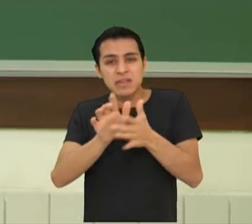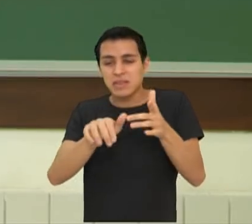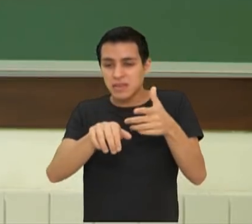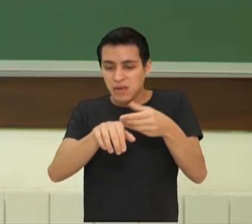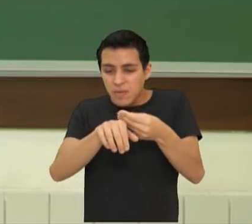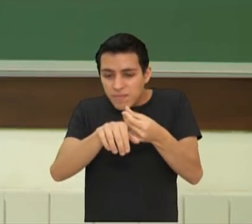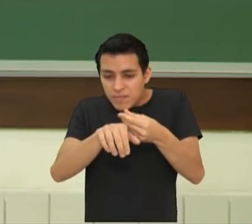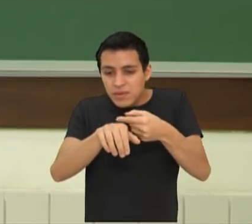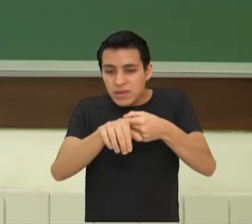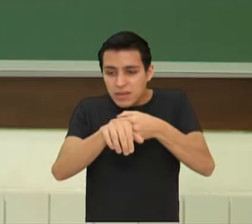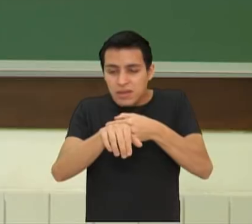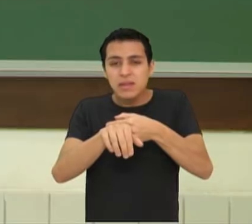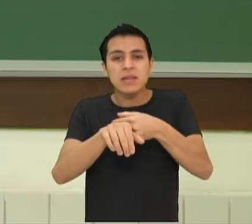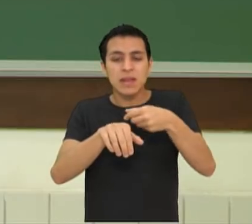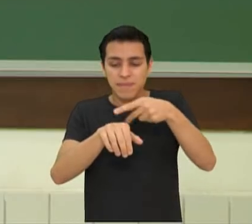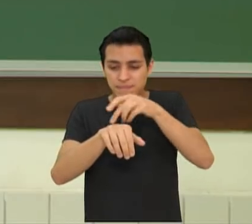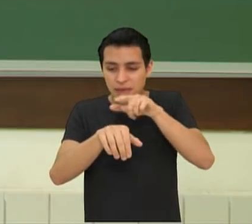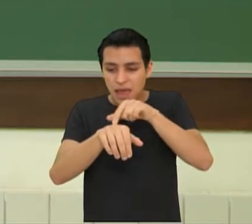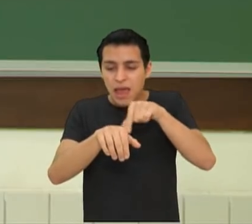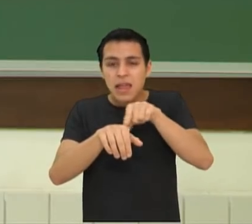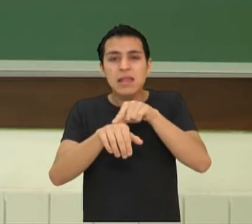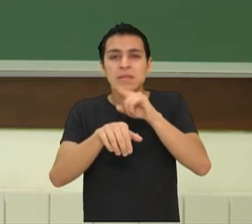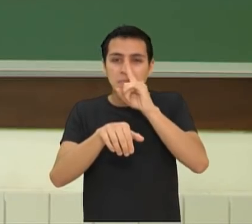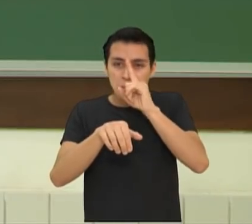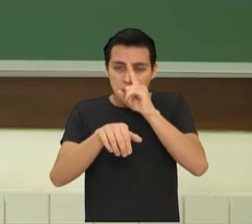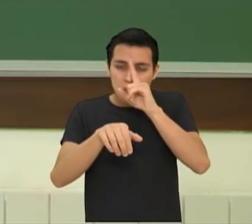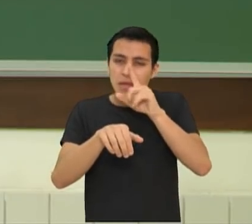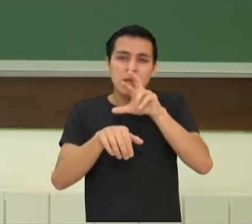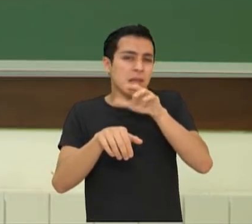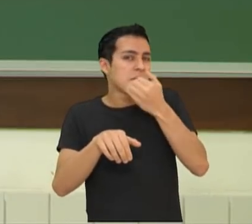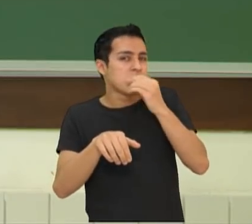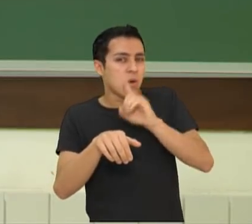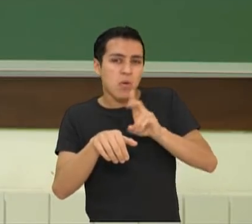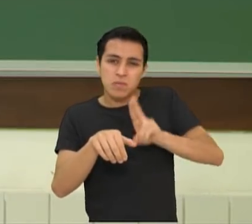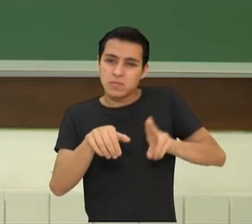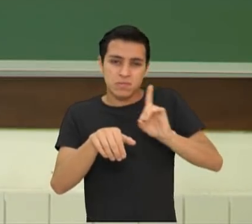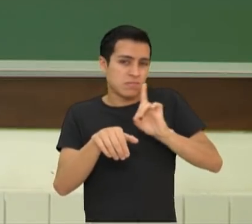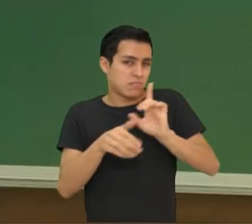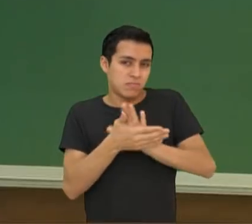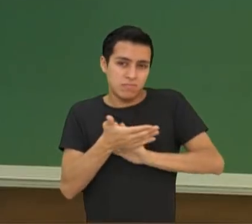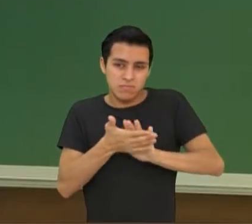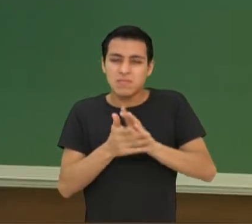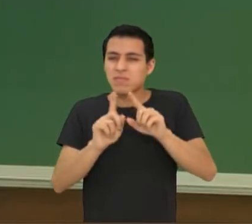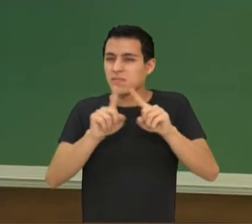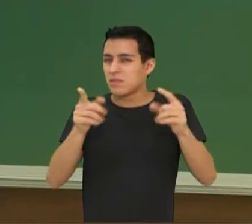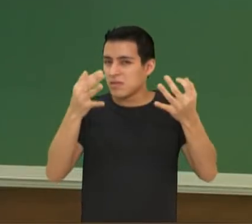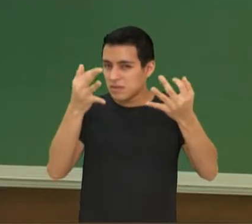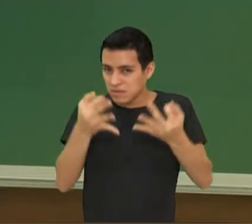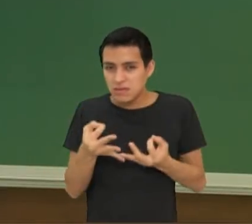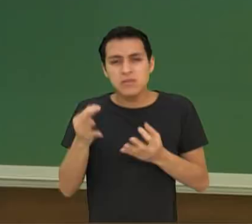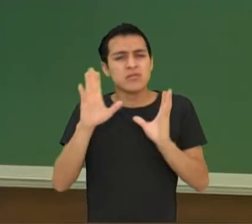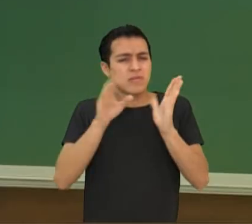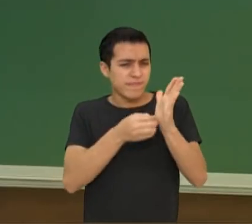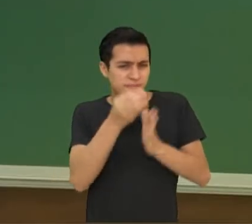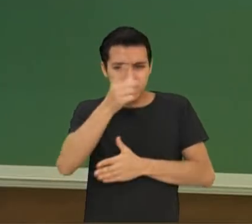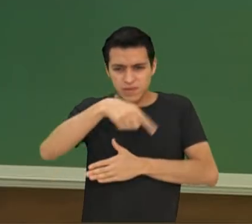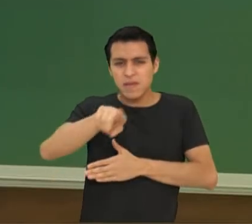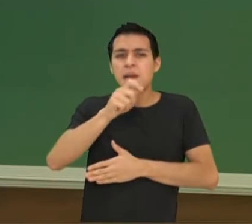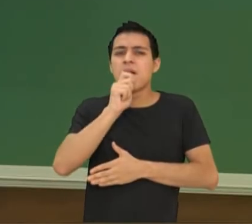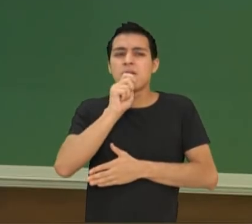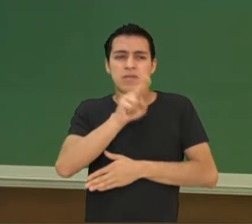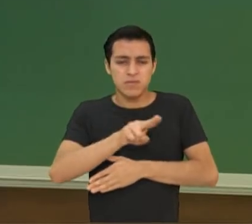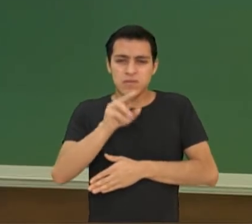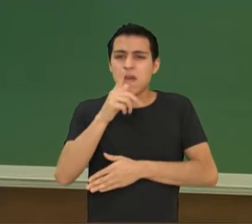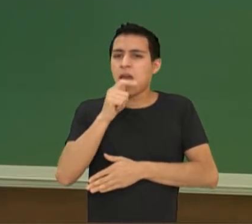machuca um pouco os tecidos da nossa pele. Então, ele não é mais muito utilizado, mas eu tenho certeza que muita gente ainda